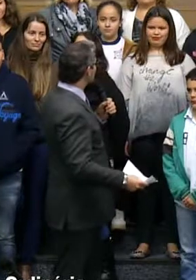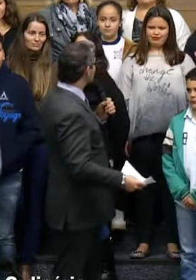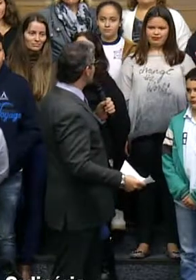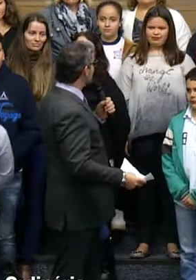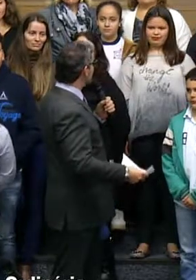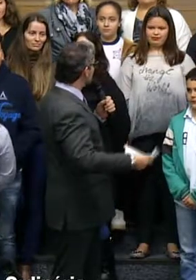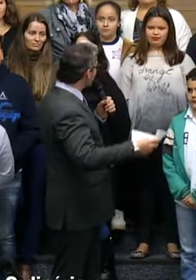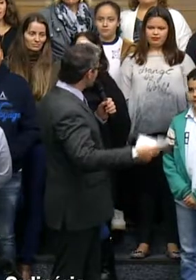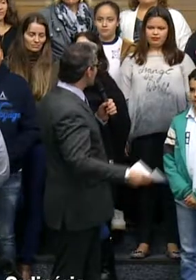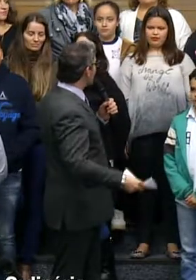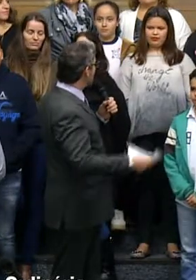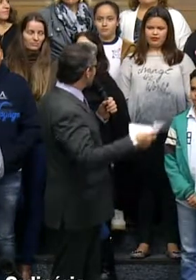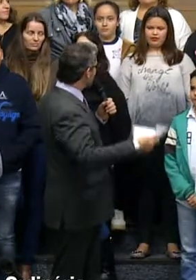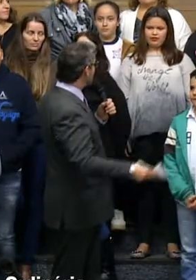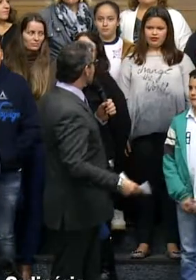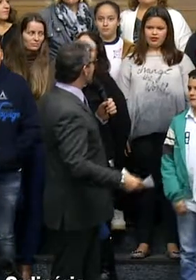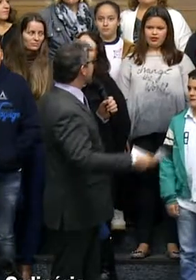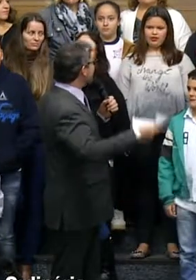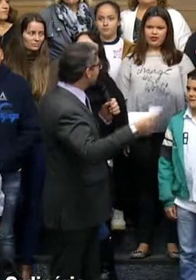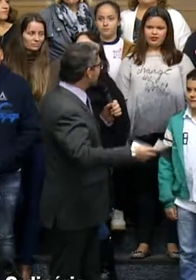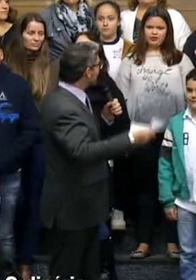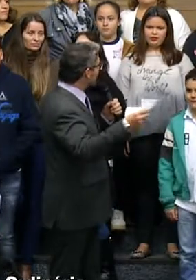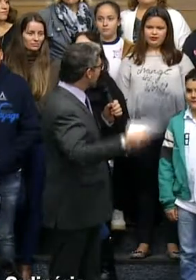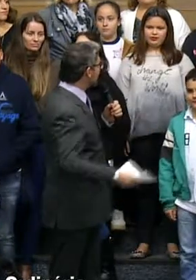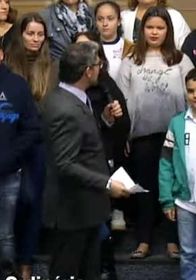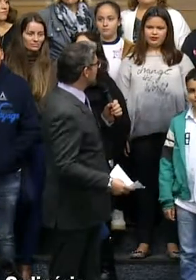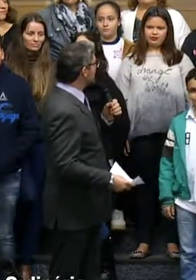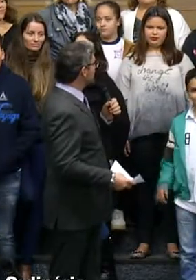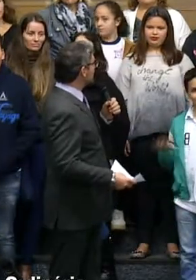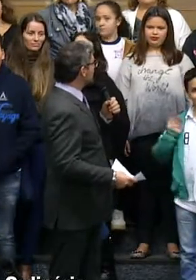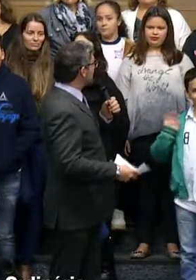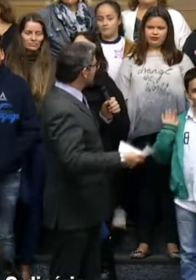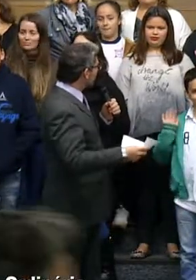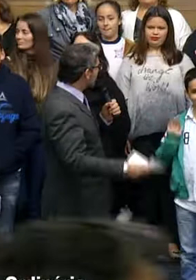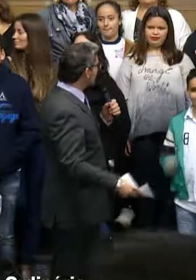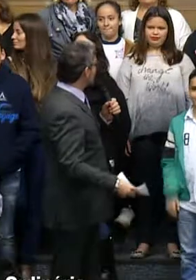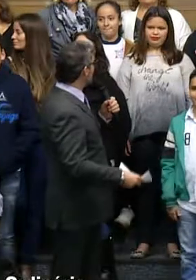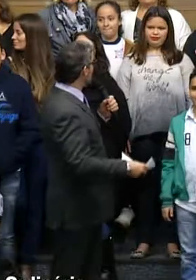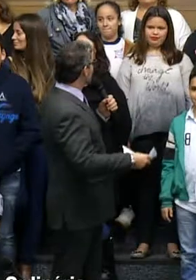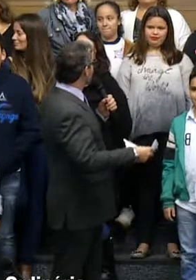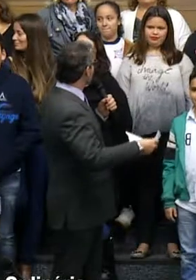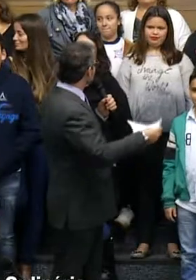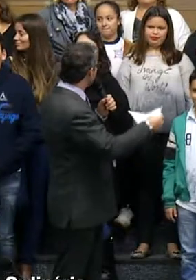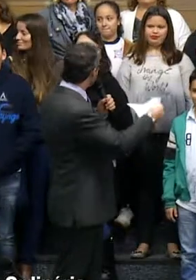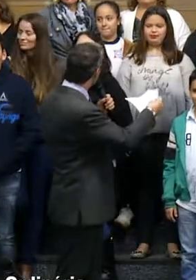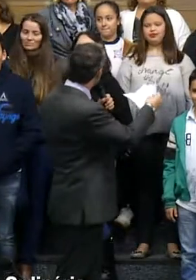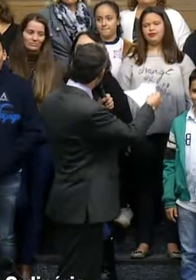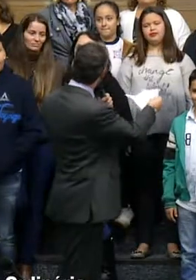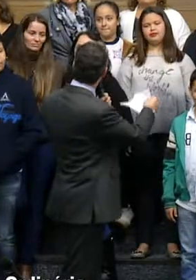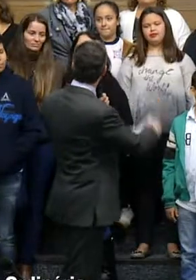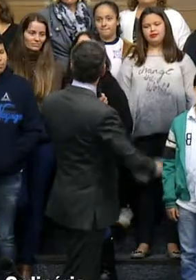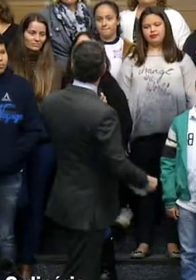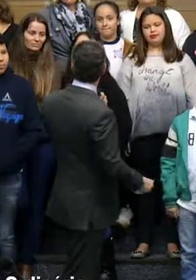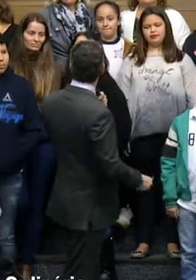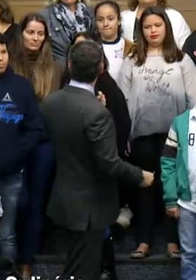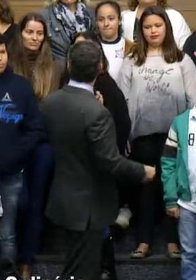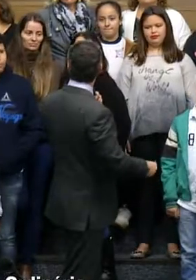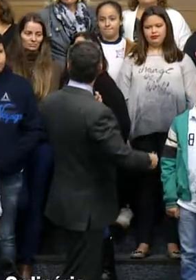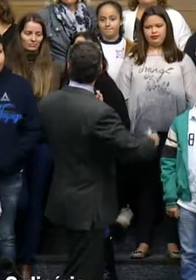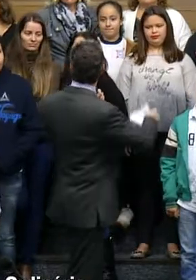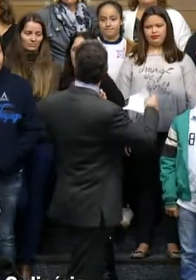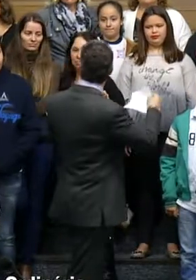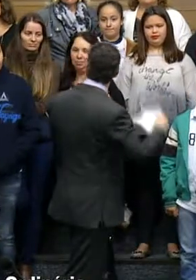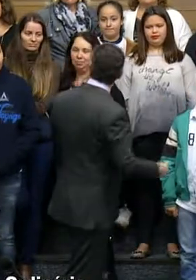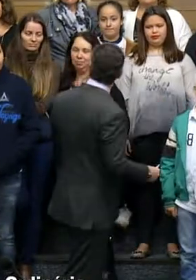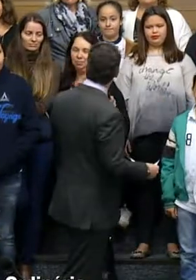e alunos de nosso Sorocaba, do nosso estado, que tanto carece de educação e de resultados como esse. Vocês